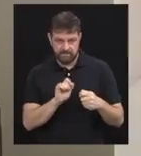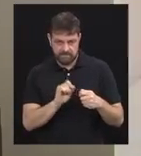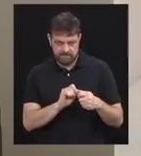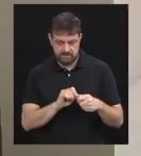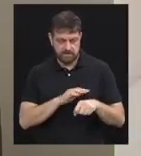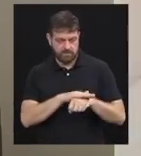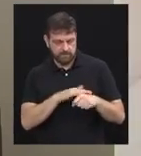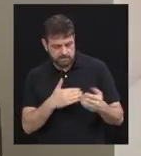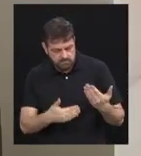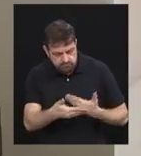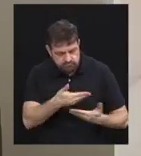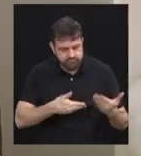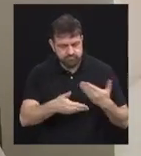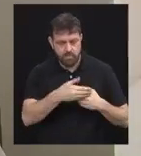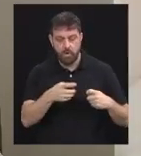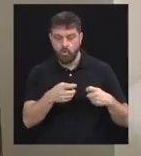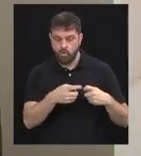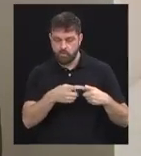ultrassonografia e